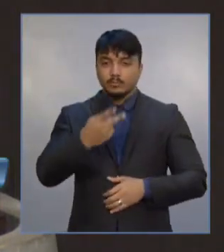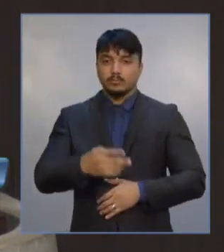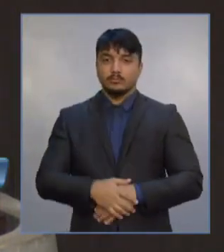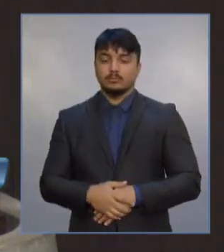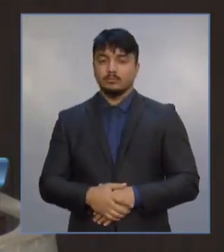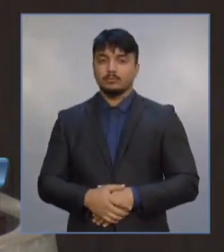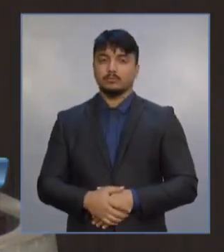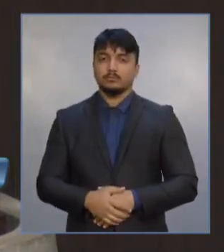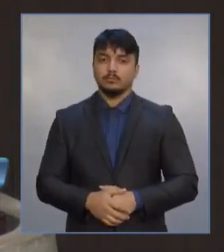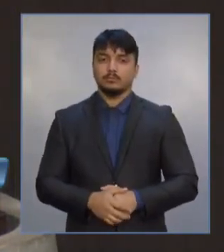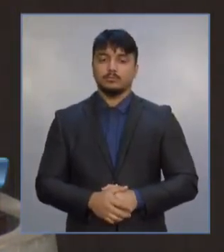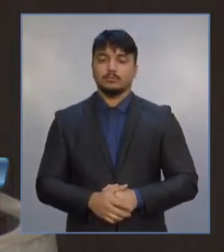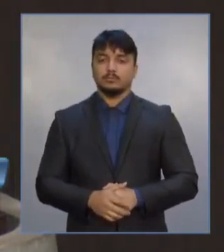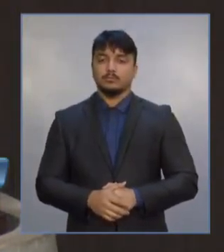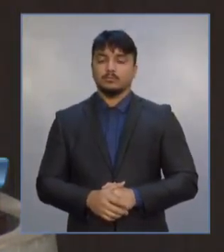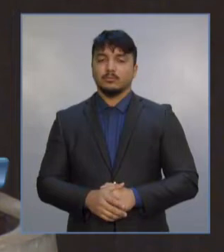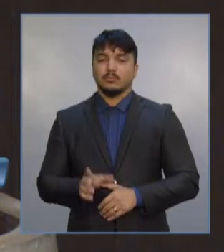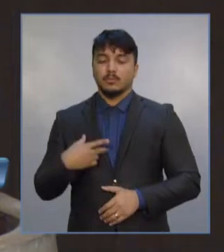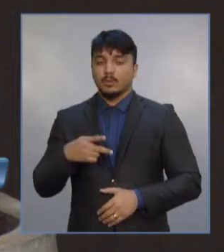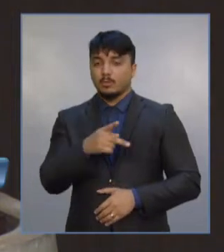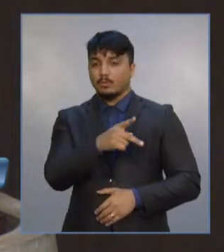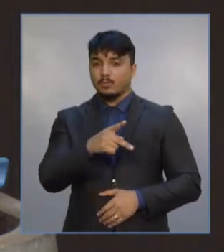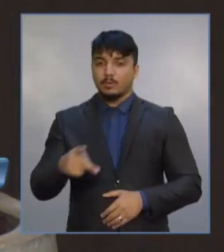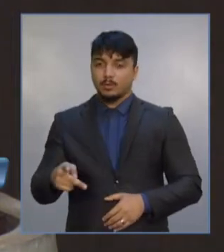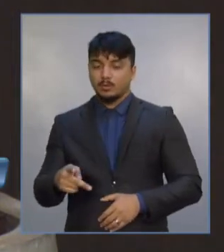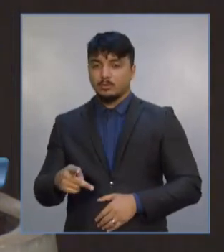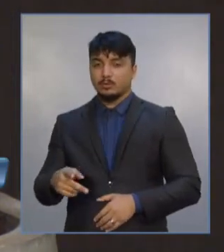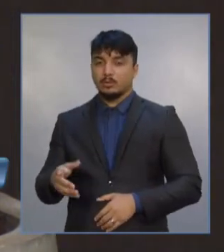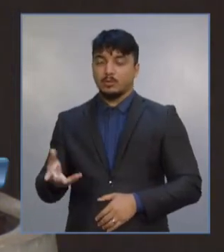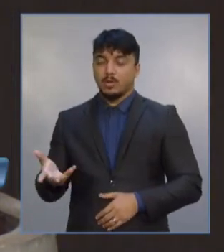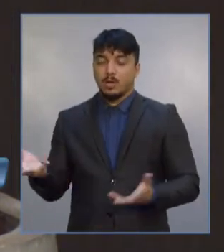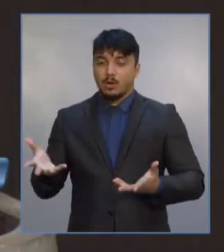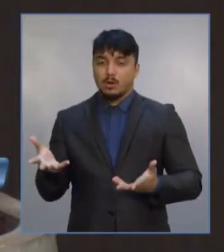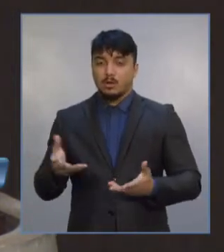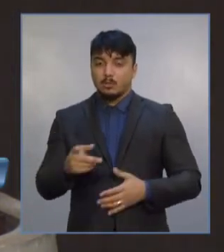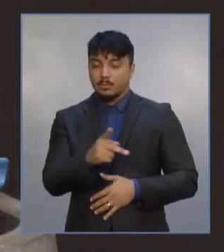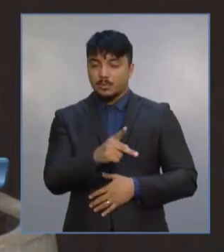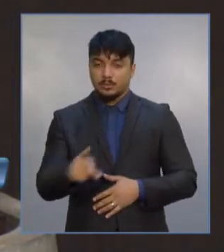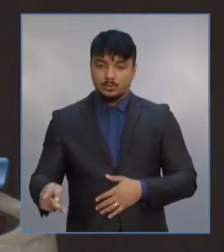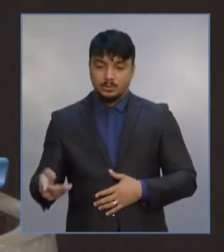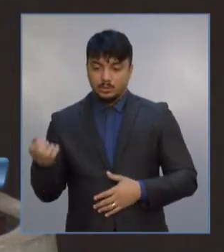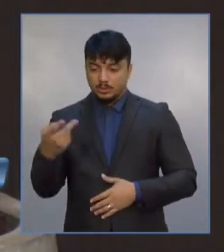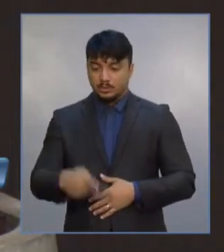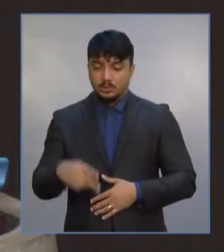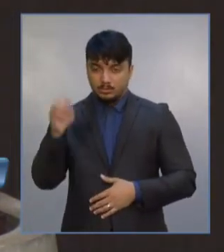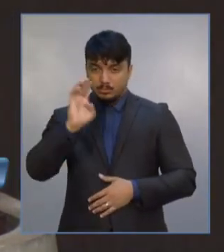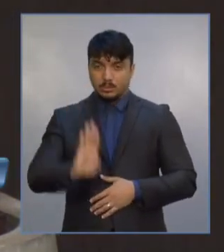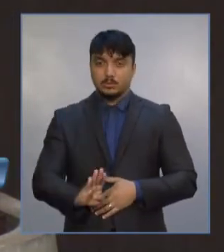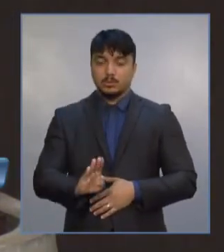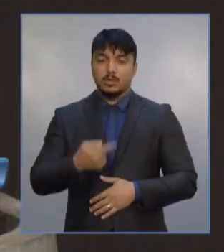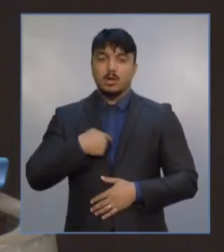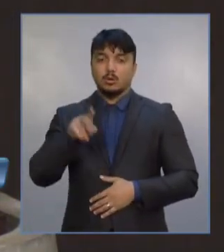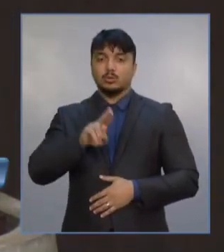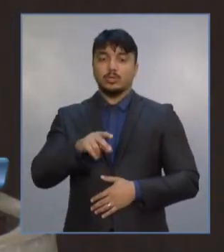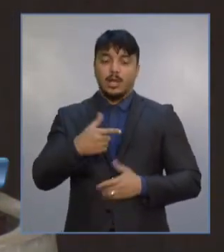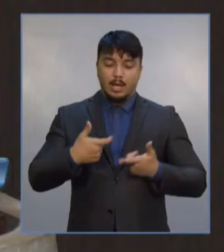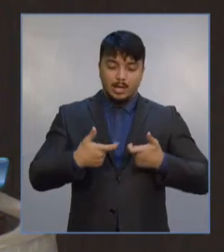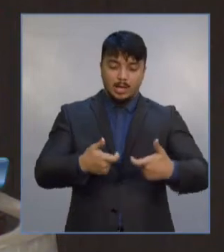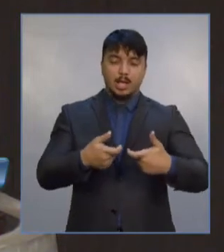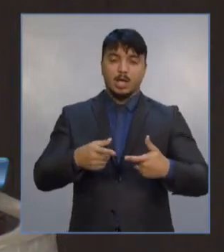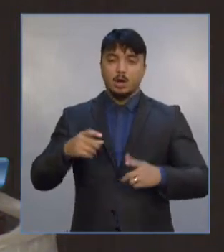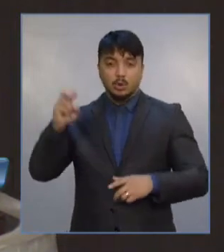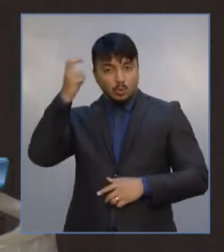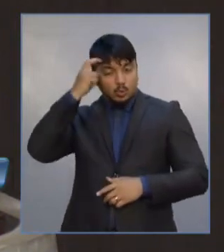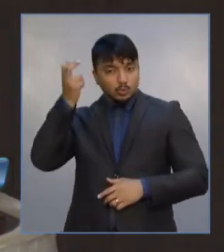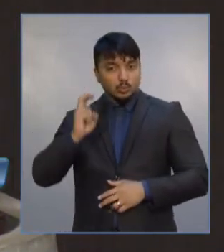pronunciamento. O presidente da República de agora se utiliza da guerra cultural como um